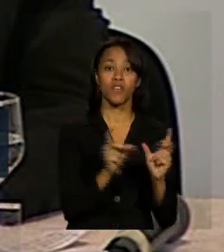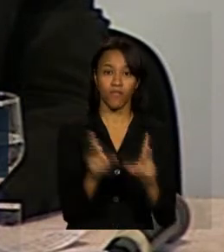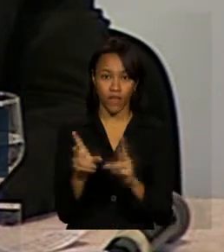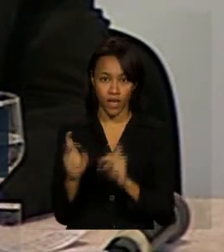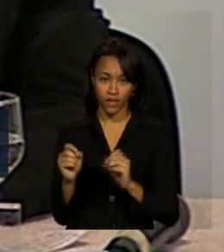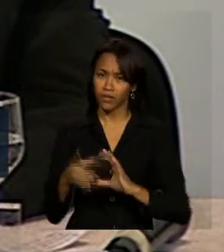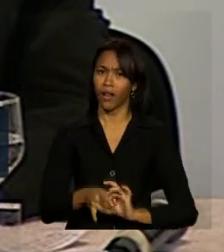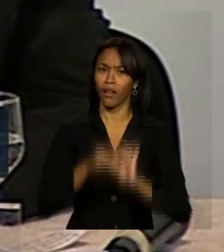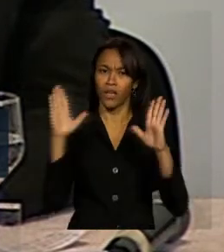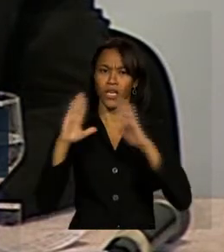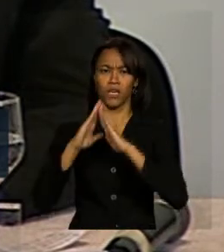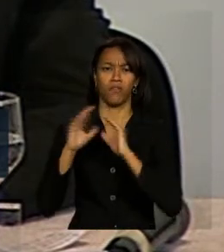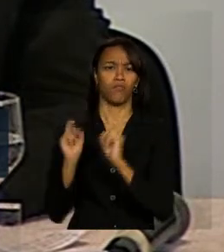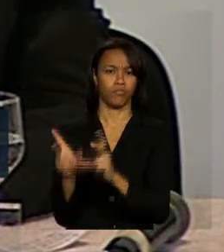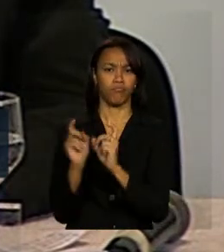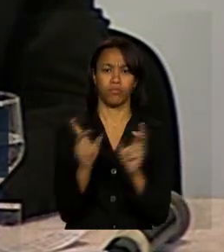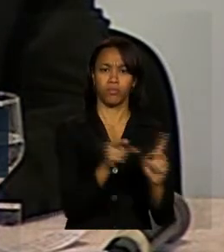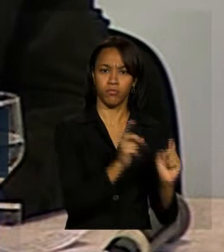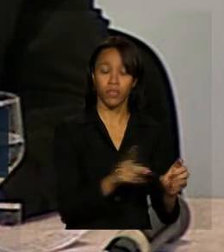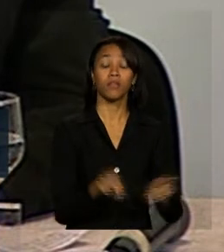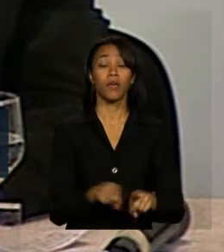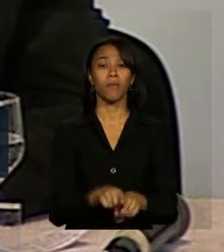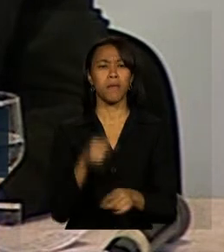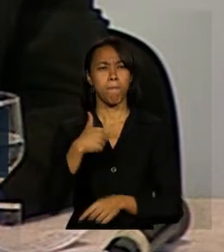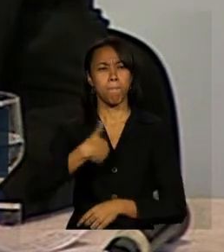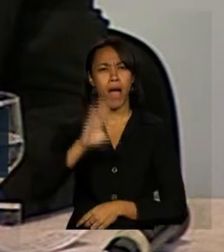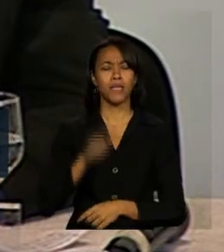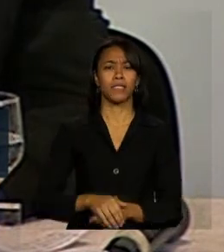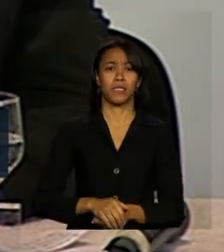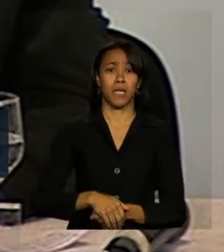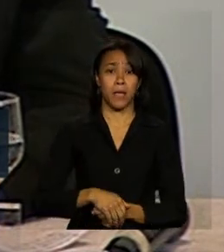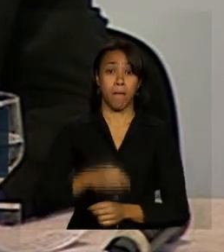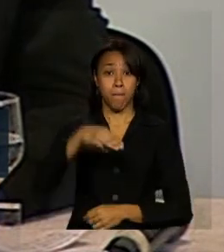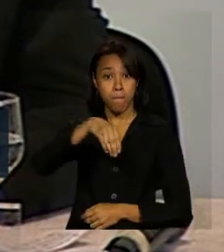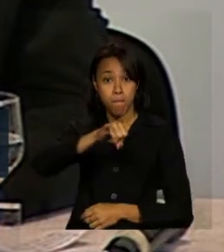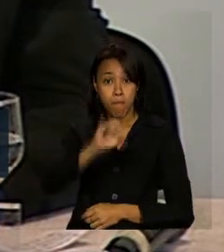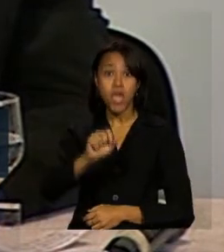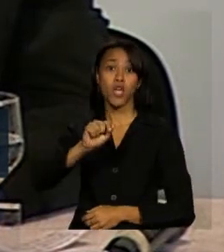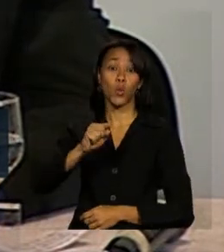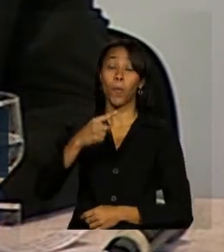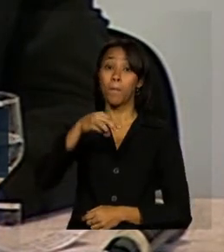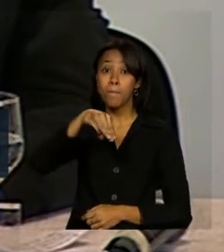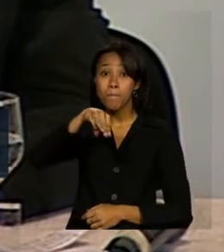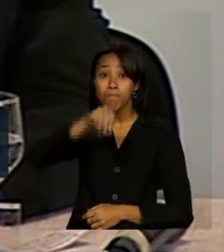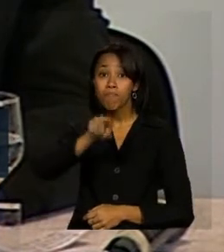nas livrarias e contamos mais de 500 mil de downloads na